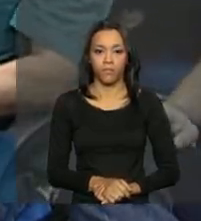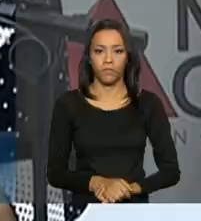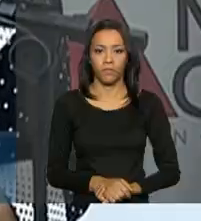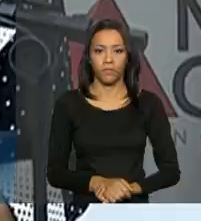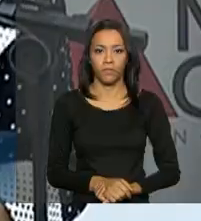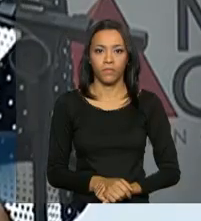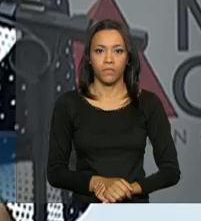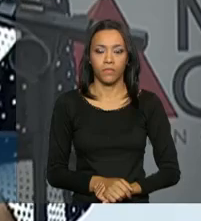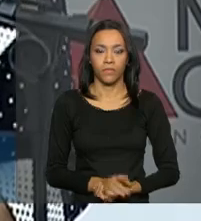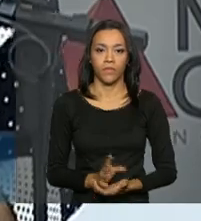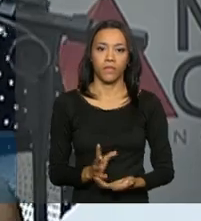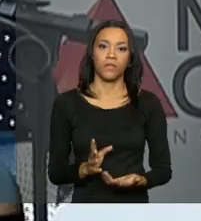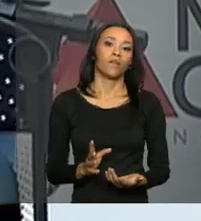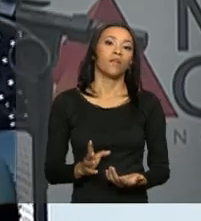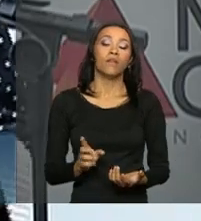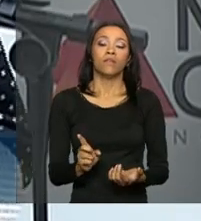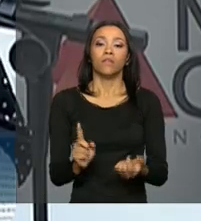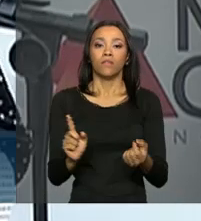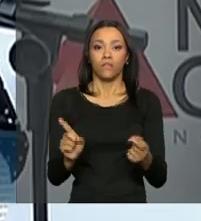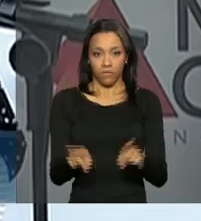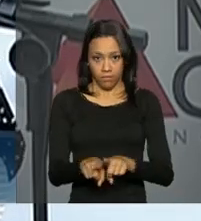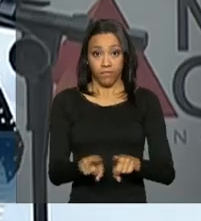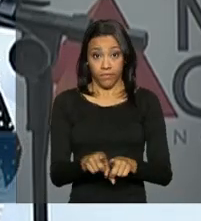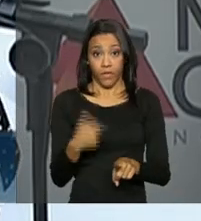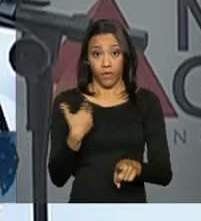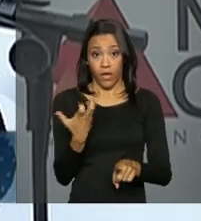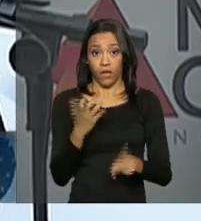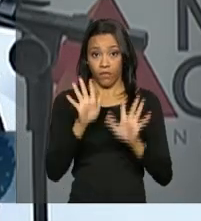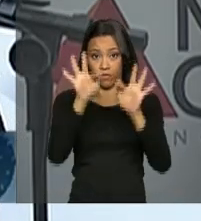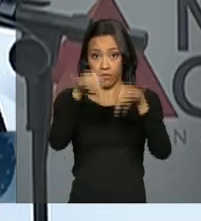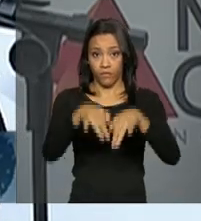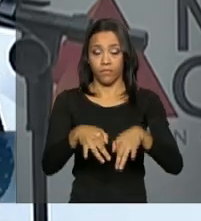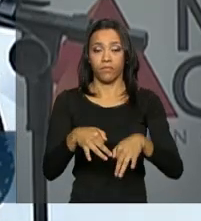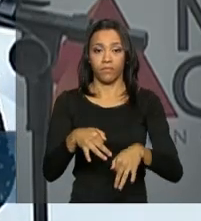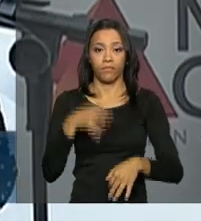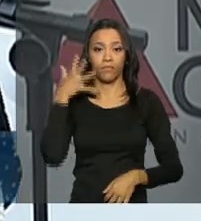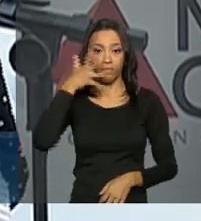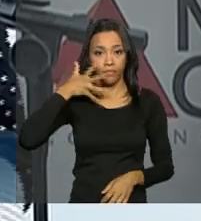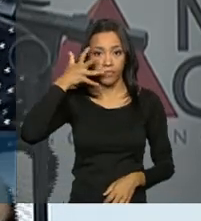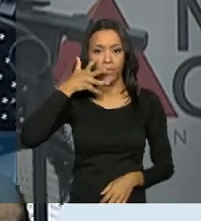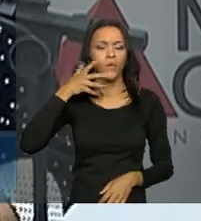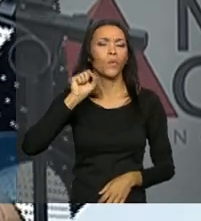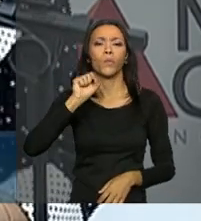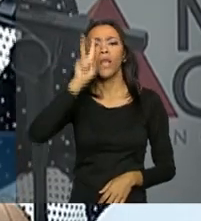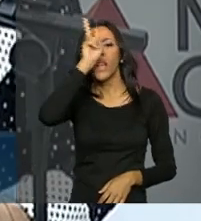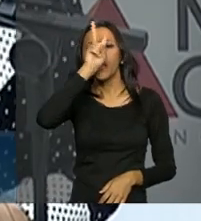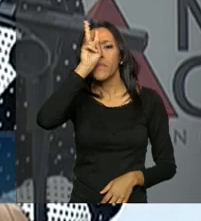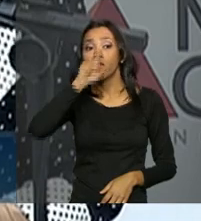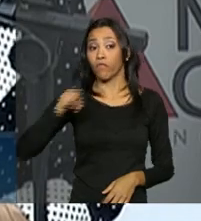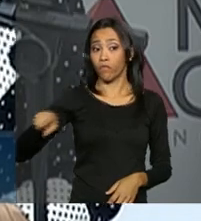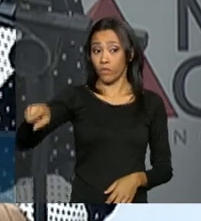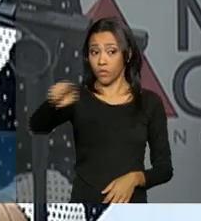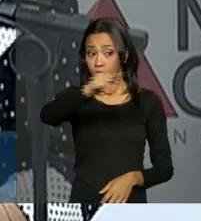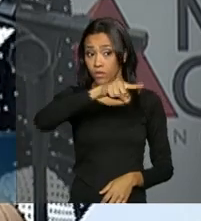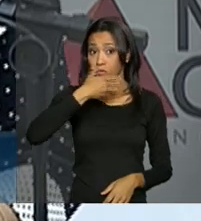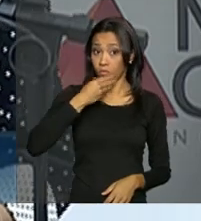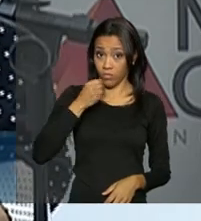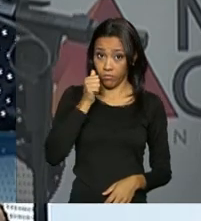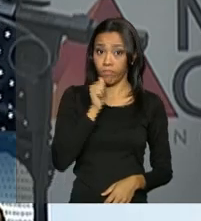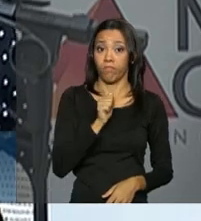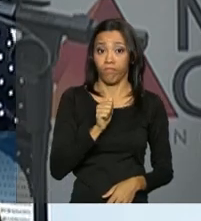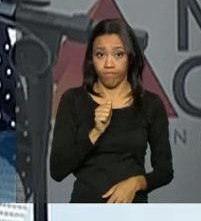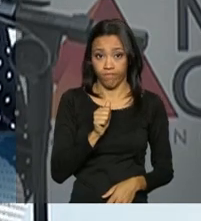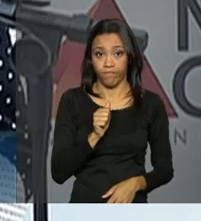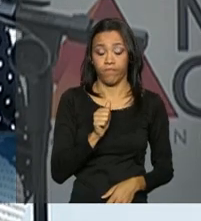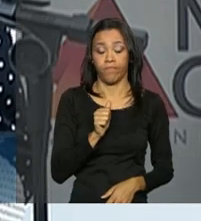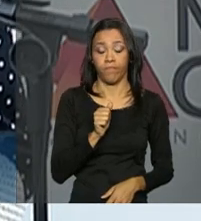Por outro lado, eu queria finalizar lembrando aos brasileiros e às brasileiras